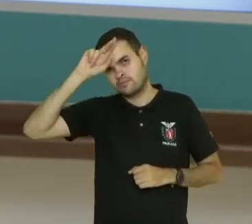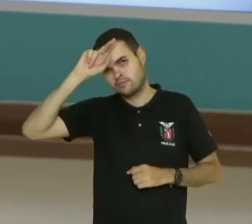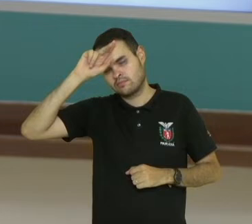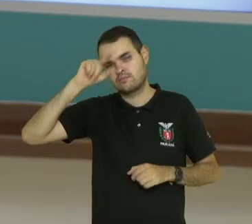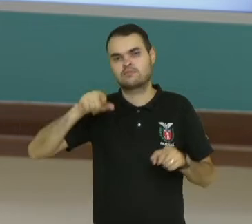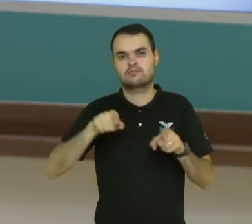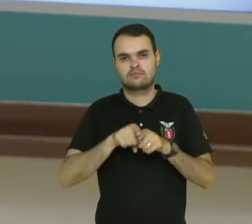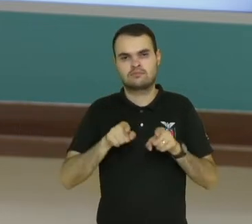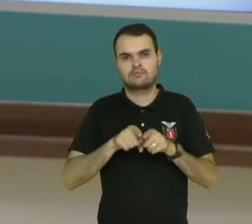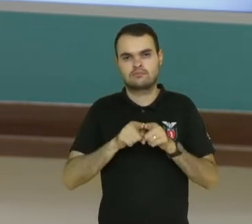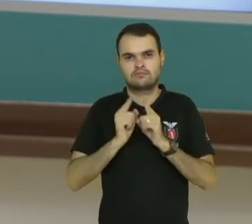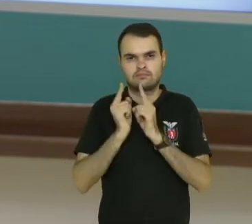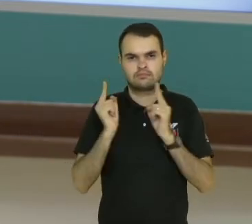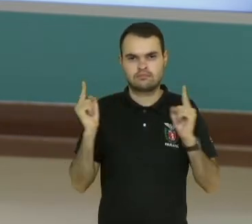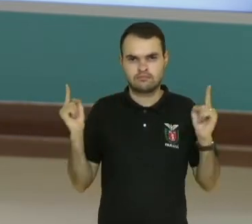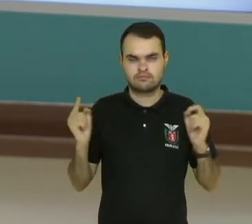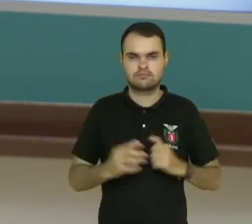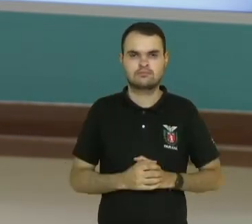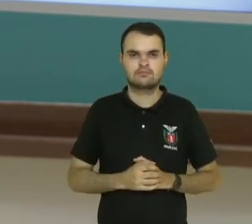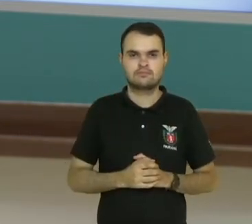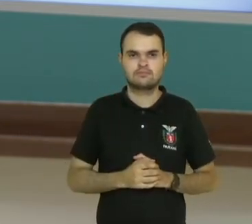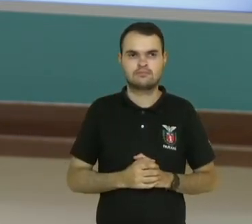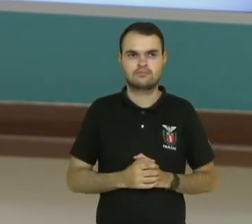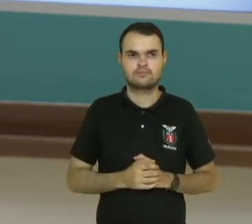aí nessa escala.